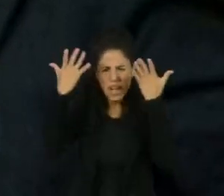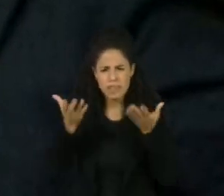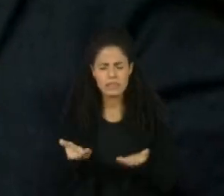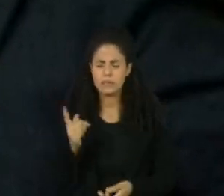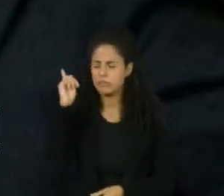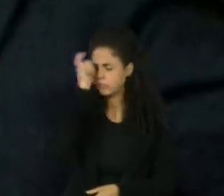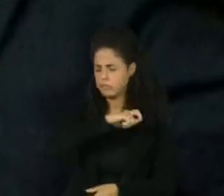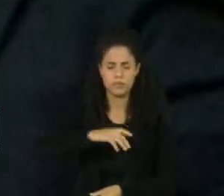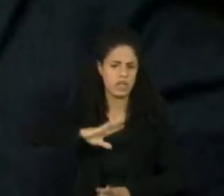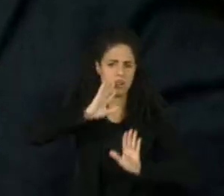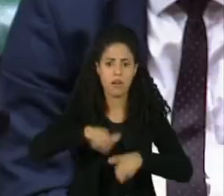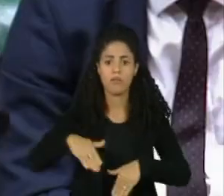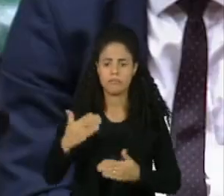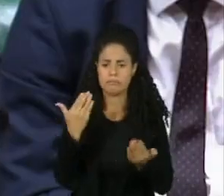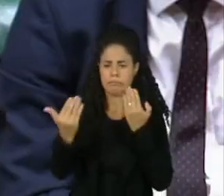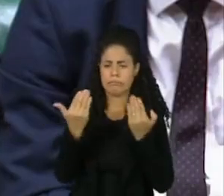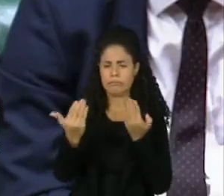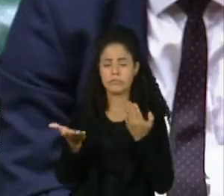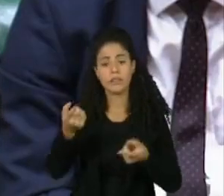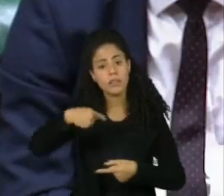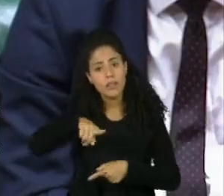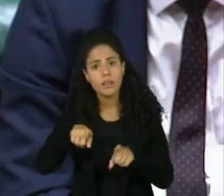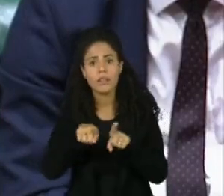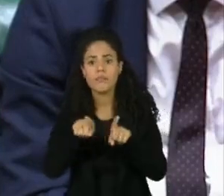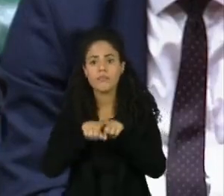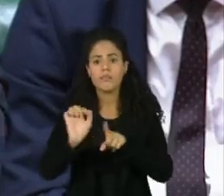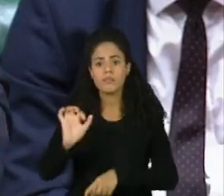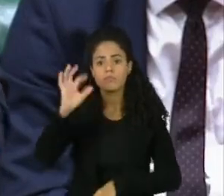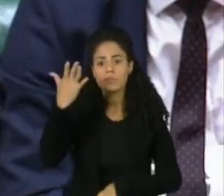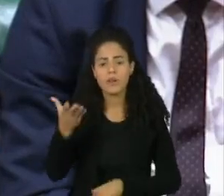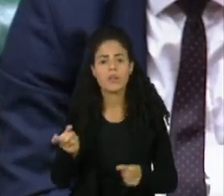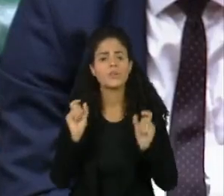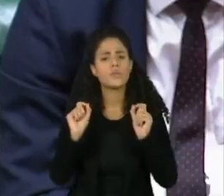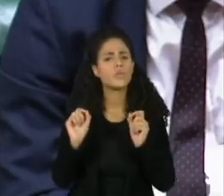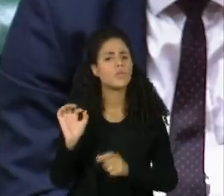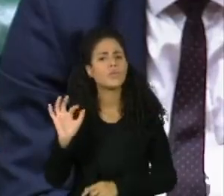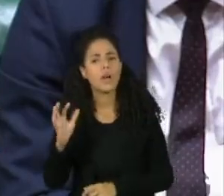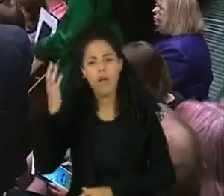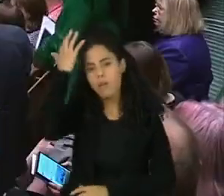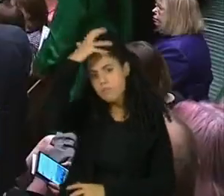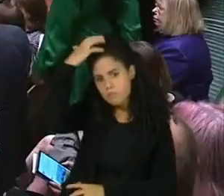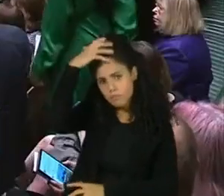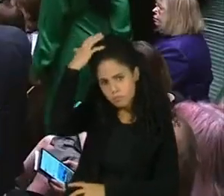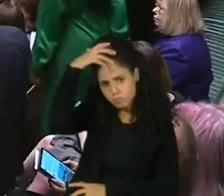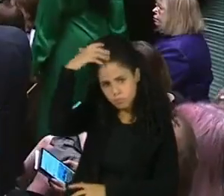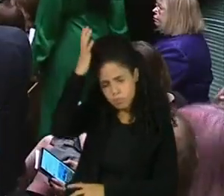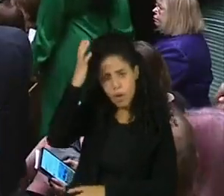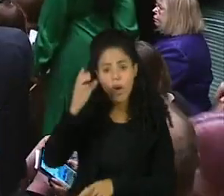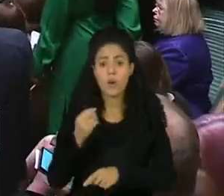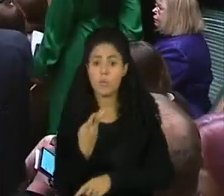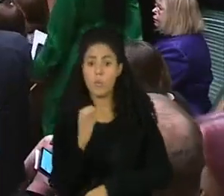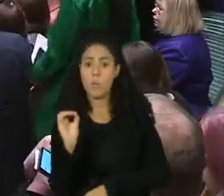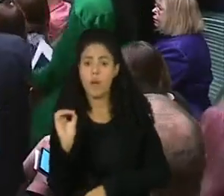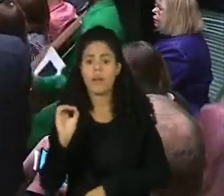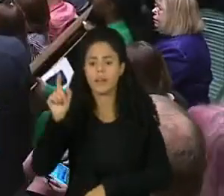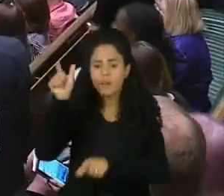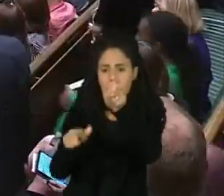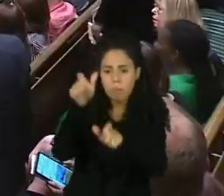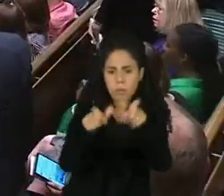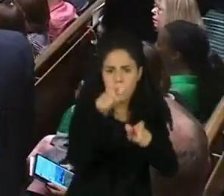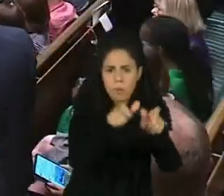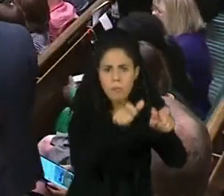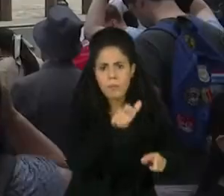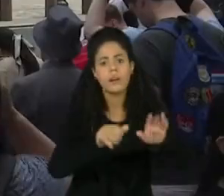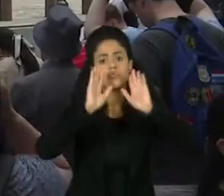as restrições de aglomeração. Os desafetos aproveitaram a deixa para fritar Boris Johnson. 40 parlamentares já tinham se